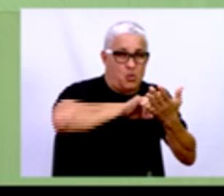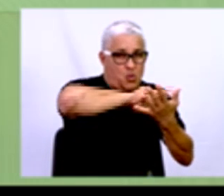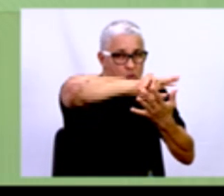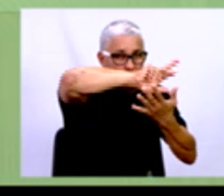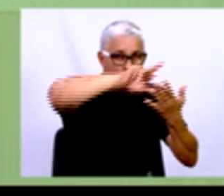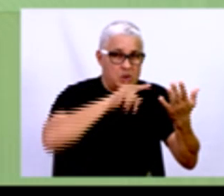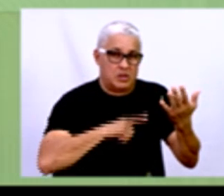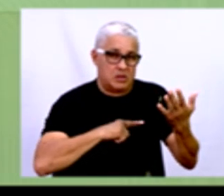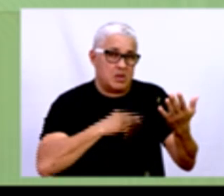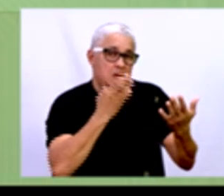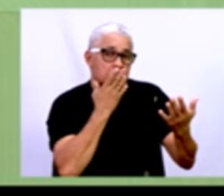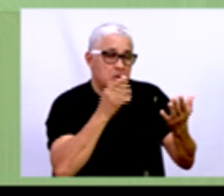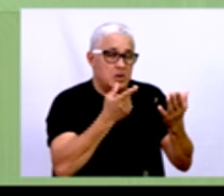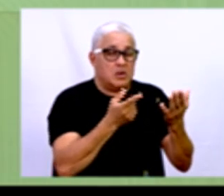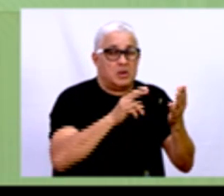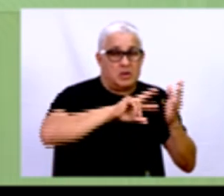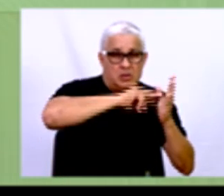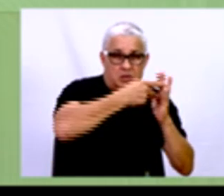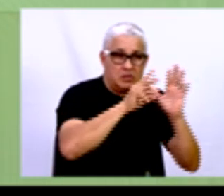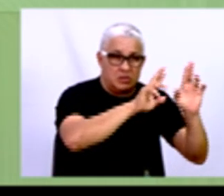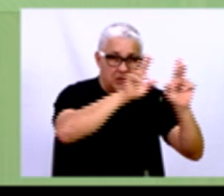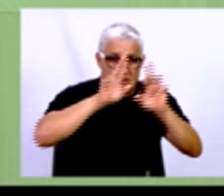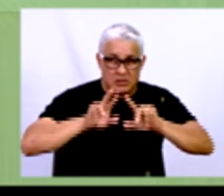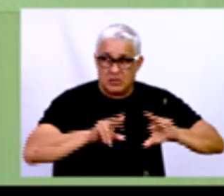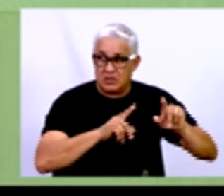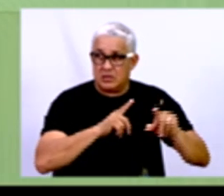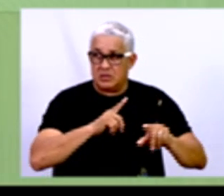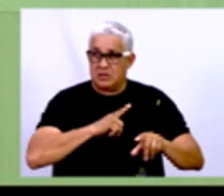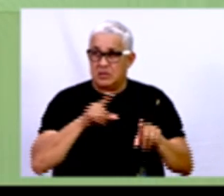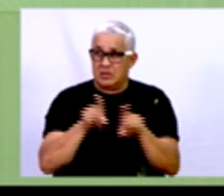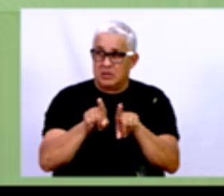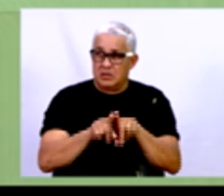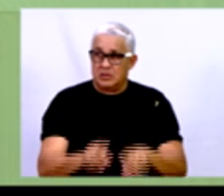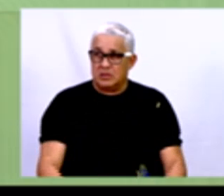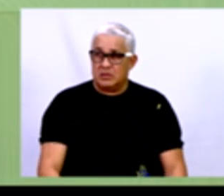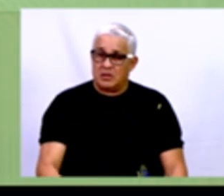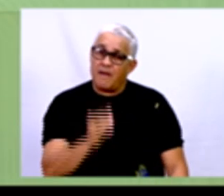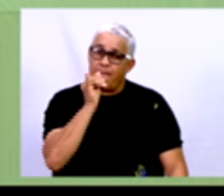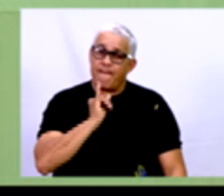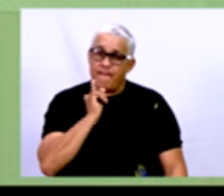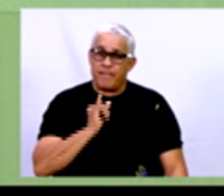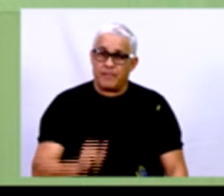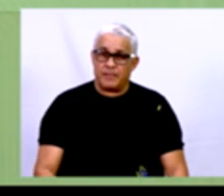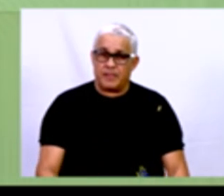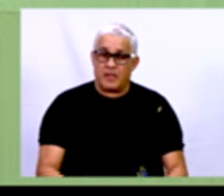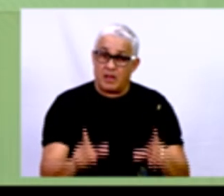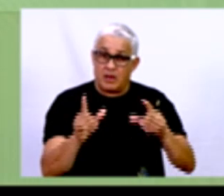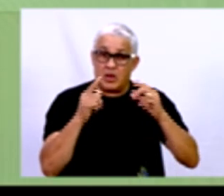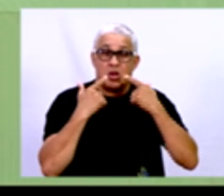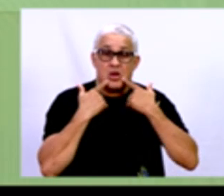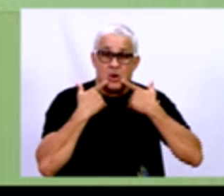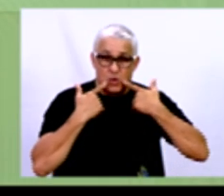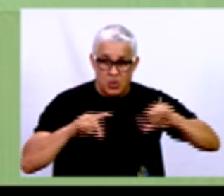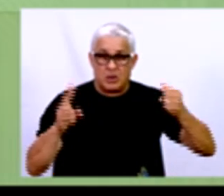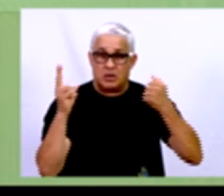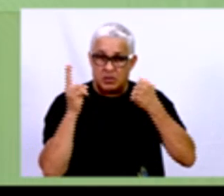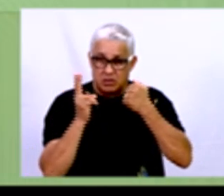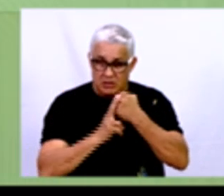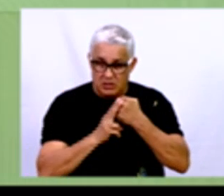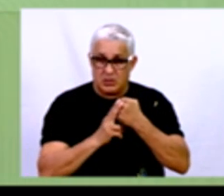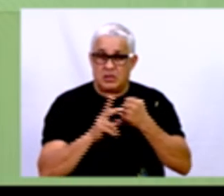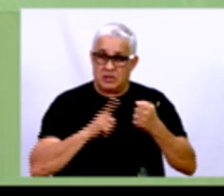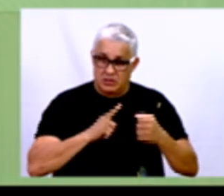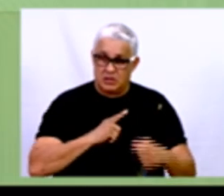cor tem um significado. Nós temos também agora um exemplo de linguagem verbal, quando